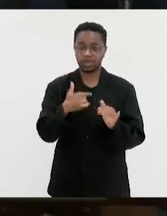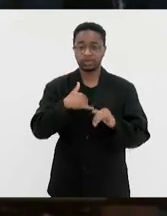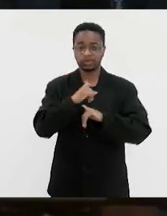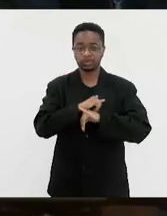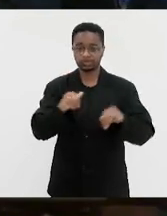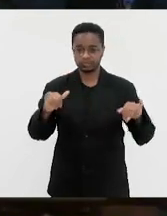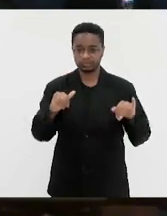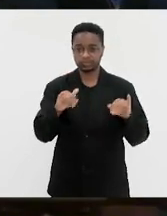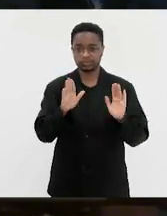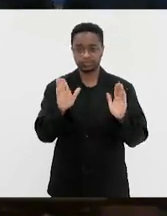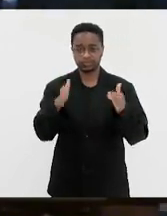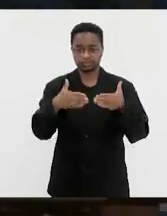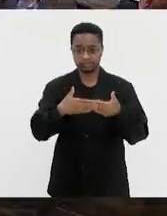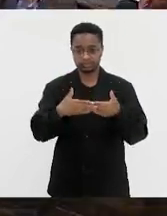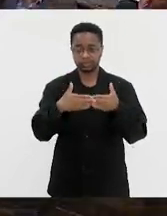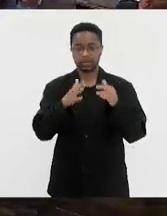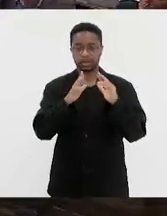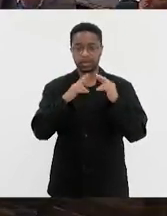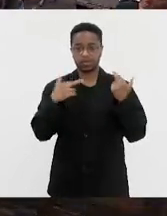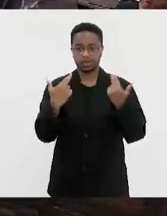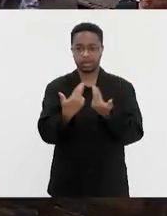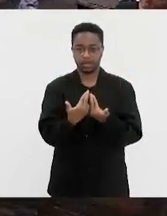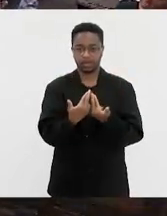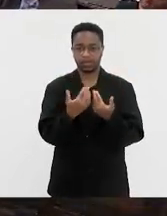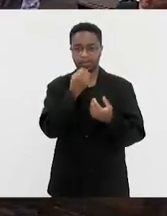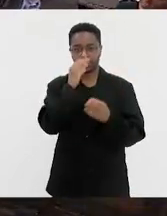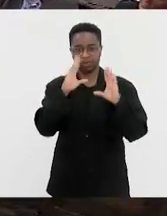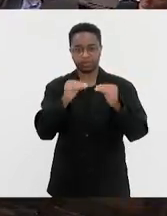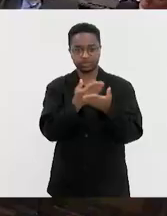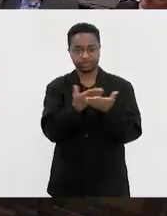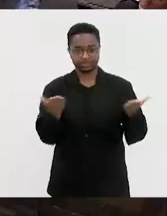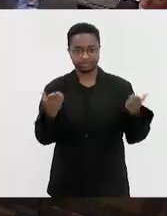Declaro encerrada a sessão. Boa noite, gente.